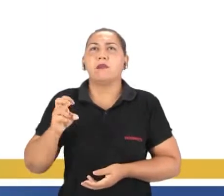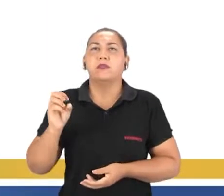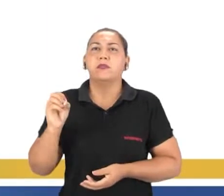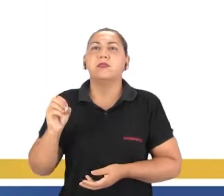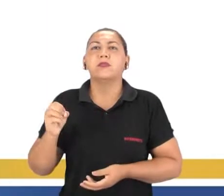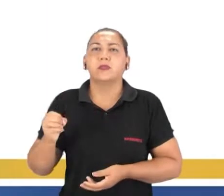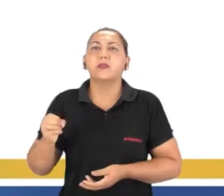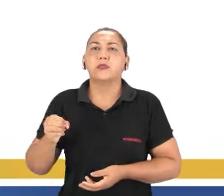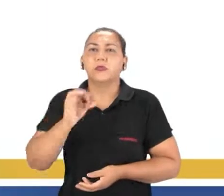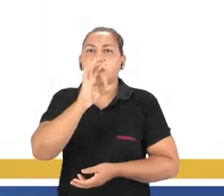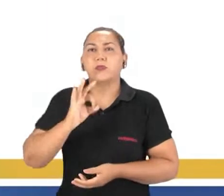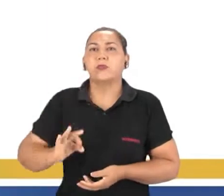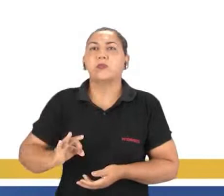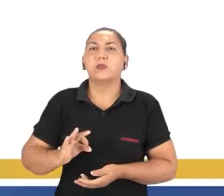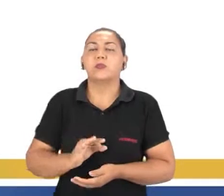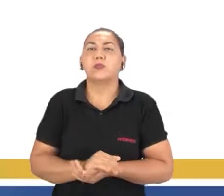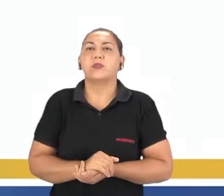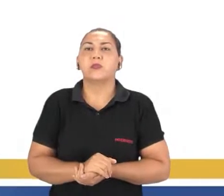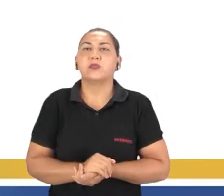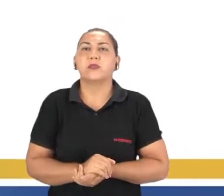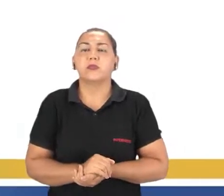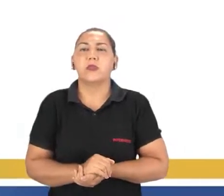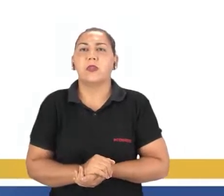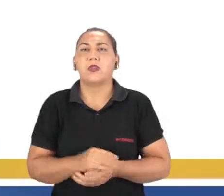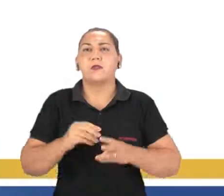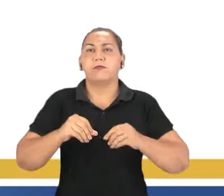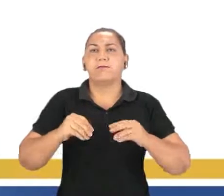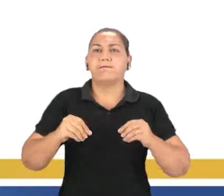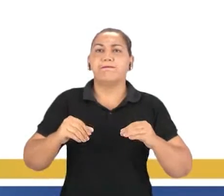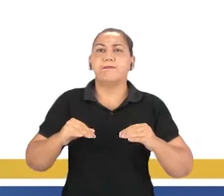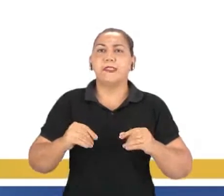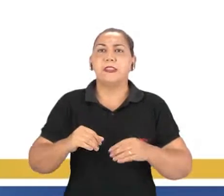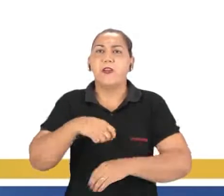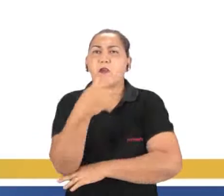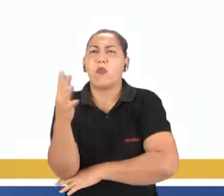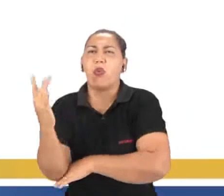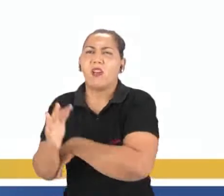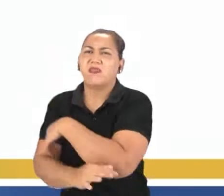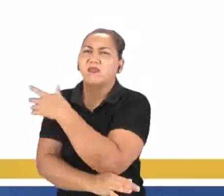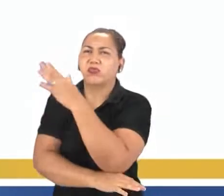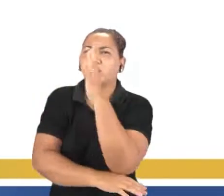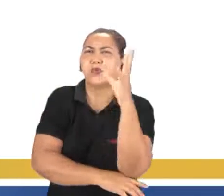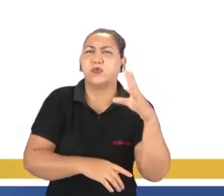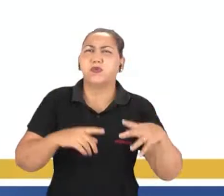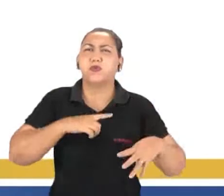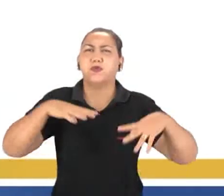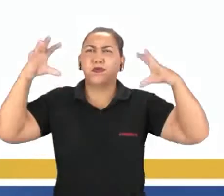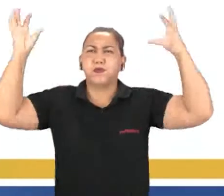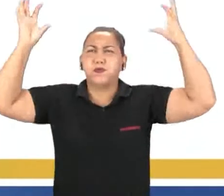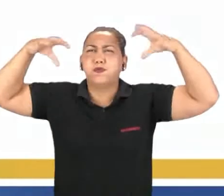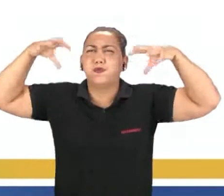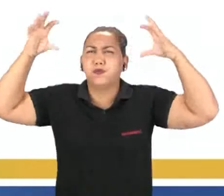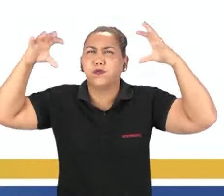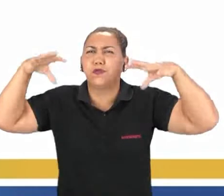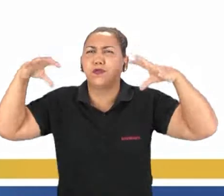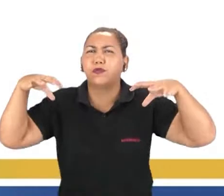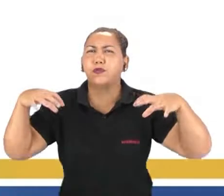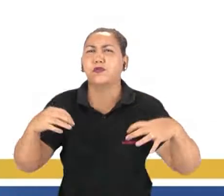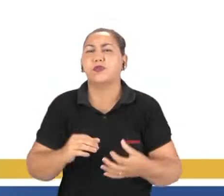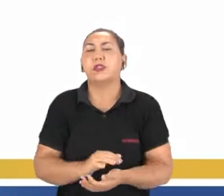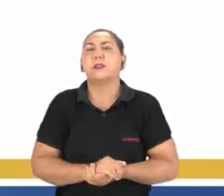do bioma é de terras baixas, florestas úmidas, com chuvas o ano todo, e